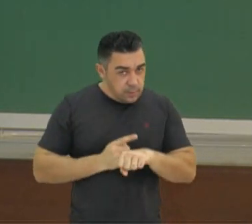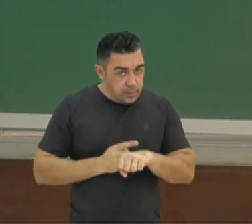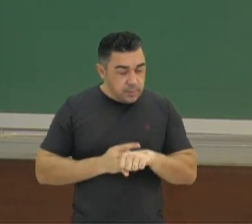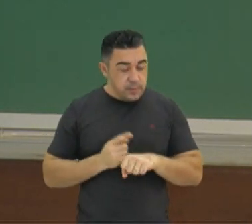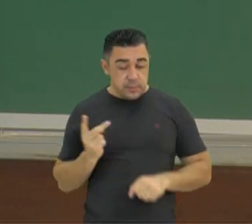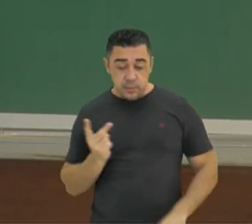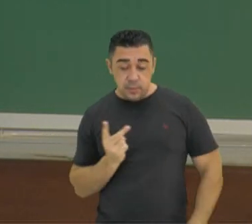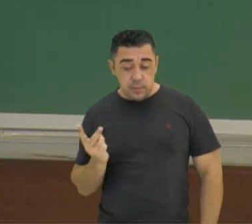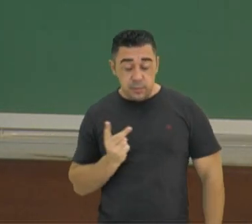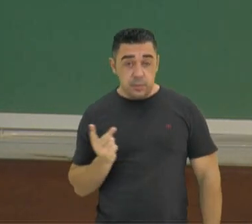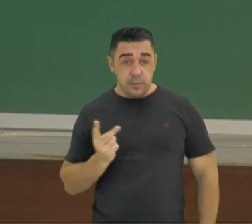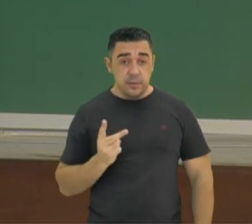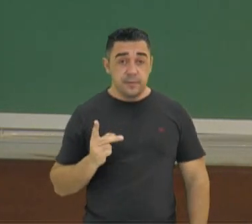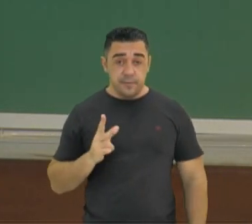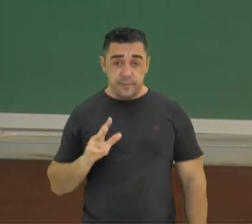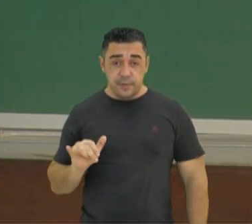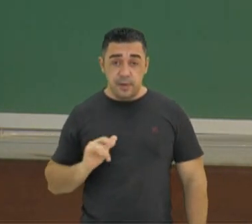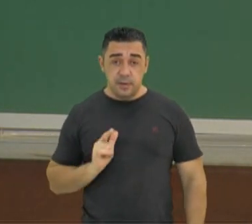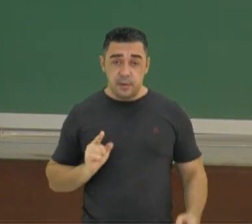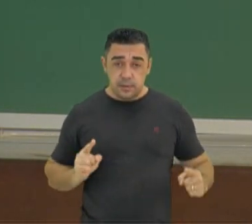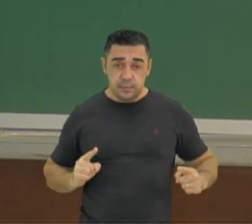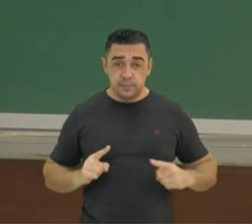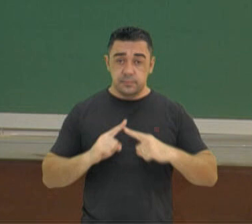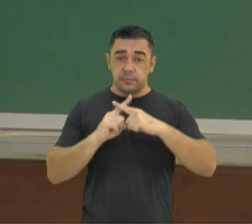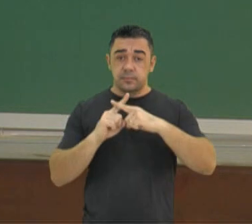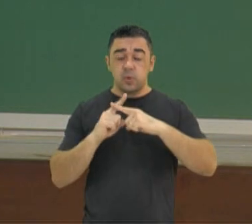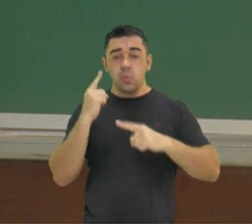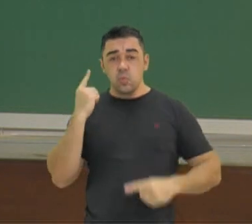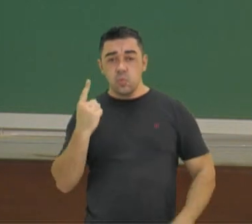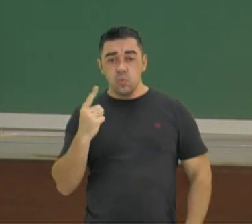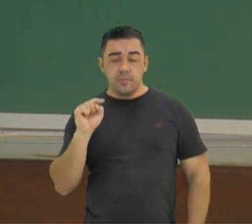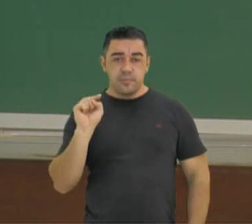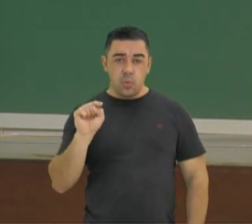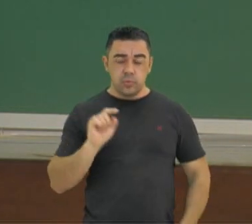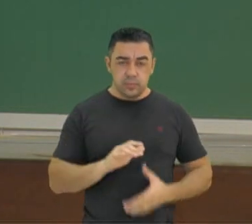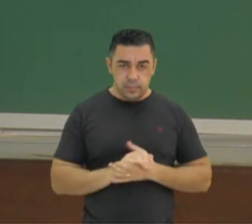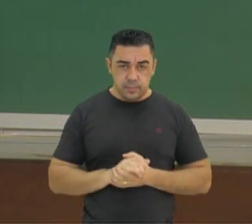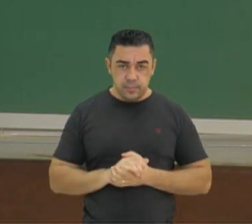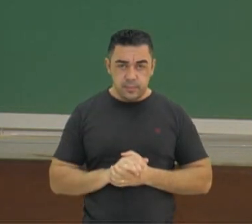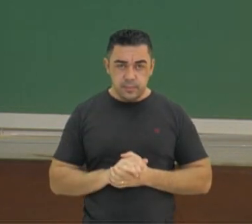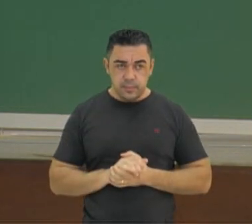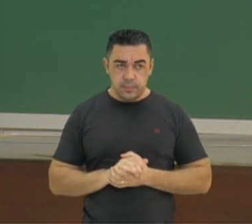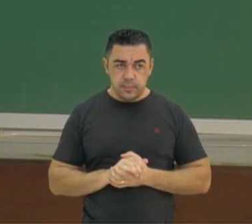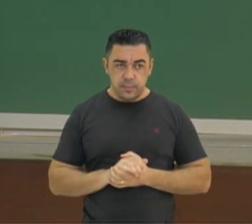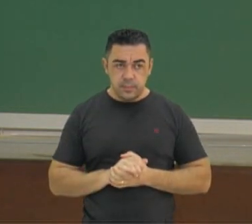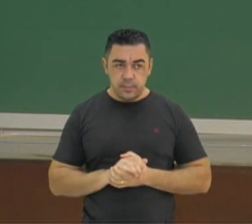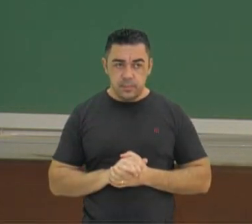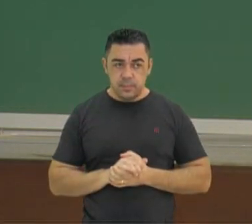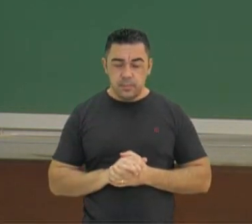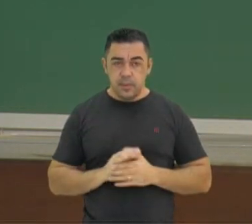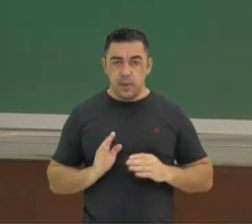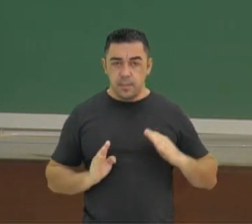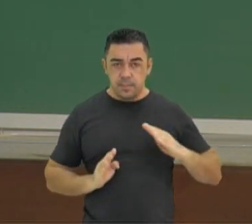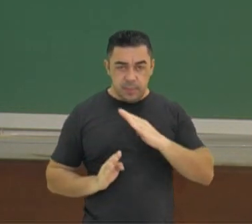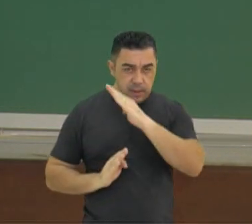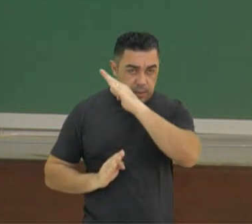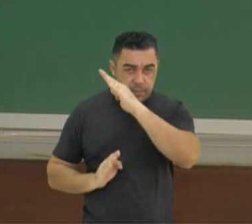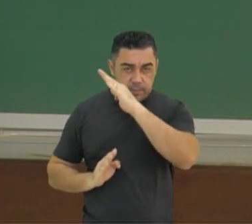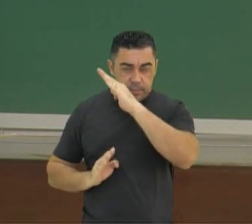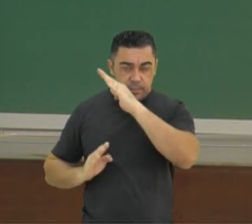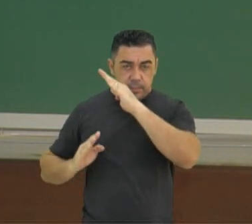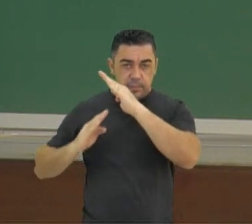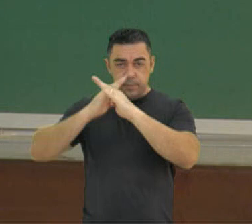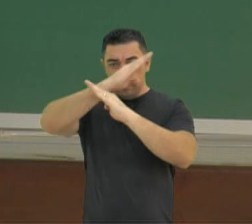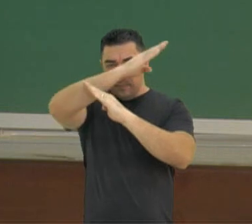essas retas, elas compartilham o mesmo ponto, né? A reta B intercepta a